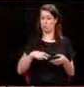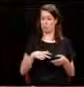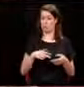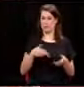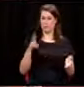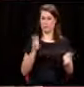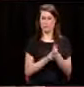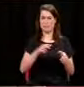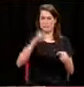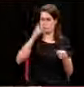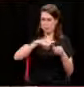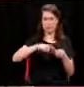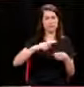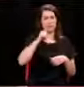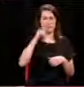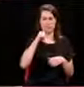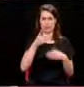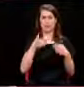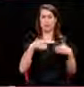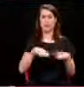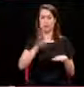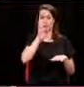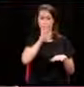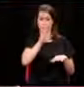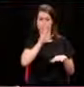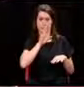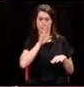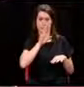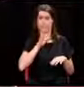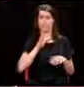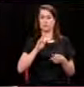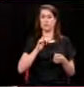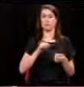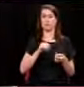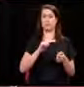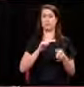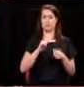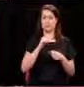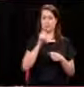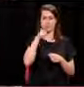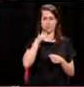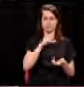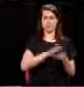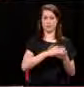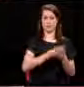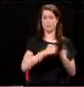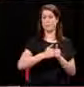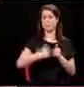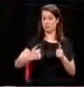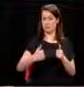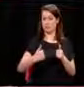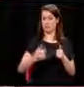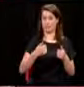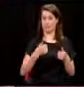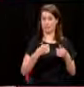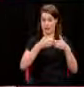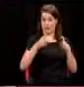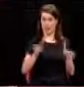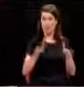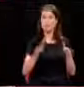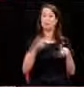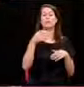estando o Servin aberto das 9 às 17, possibilitamos, dentro do nosso horário, a comunicação com o 112 em caso de